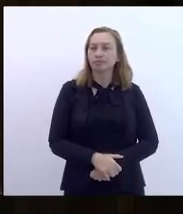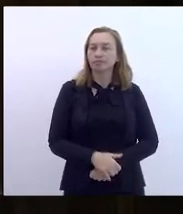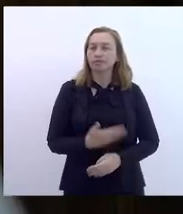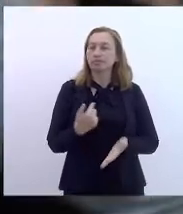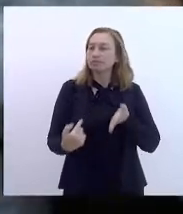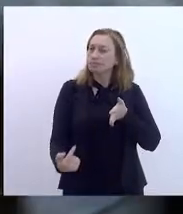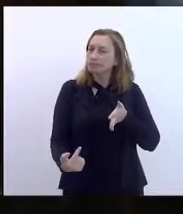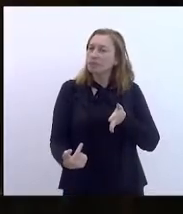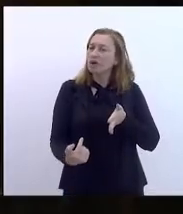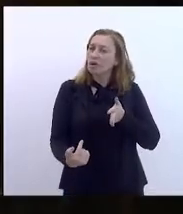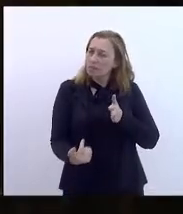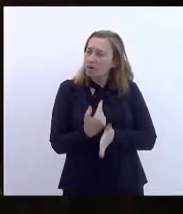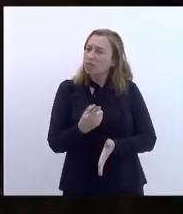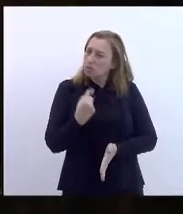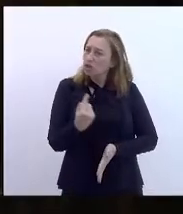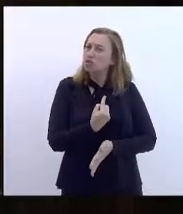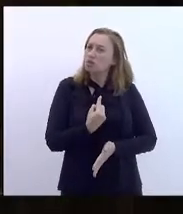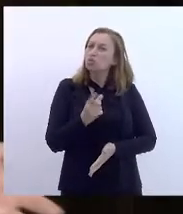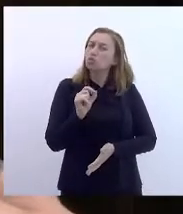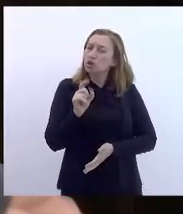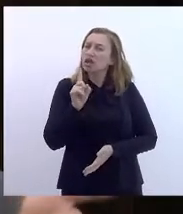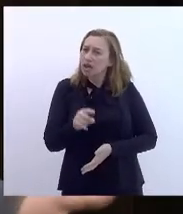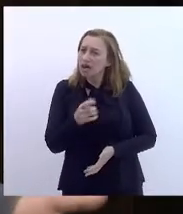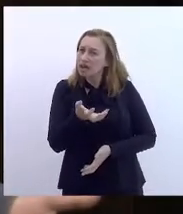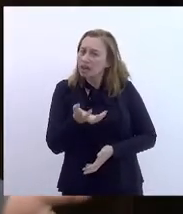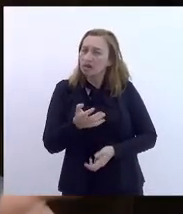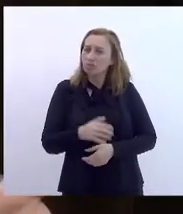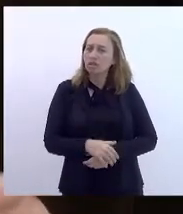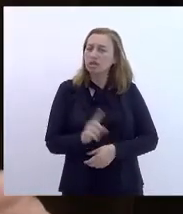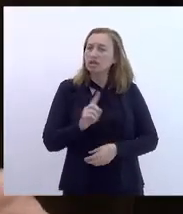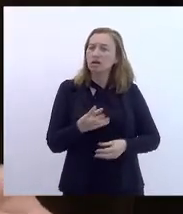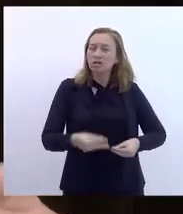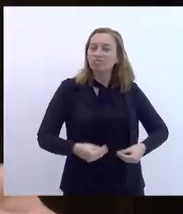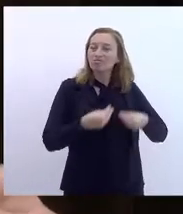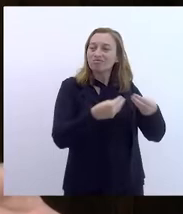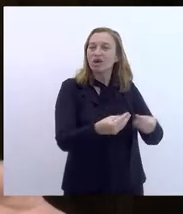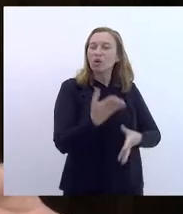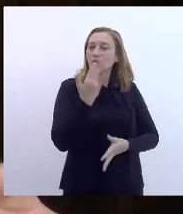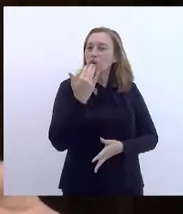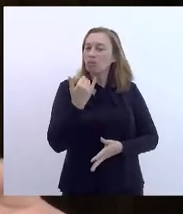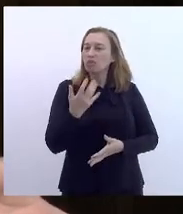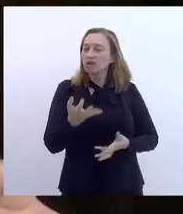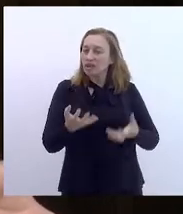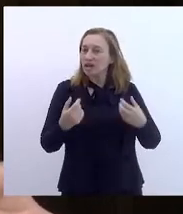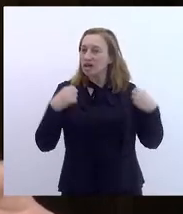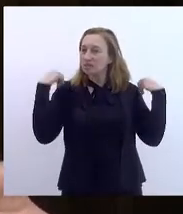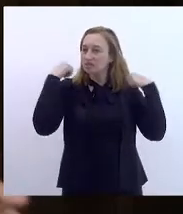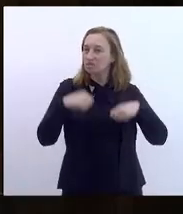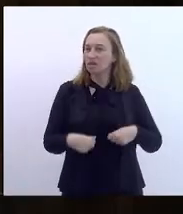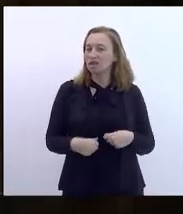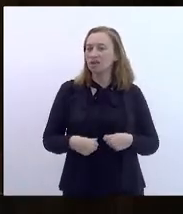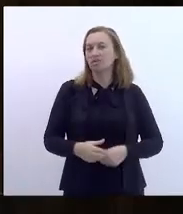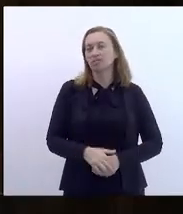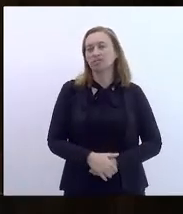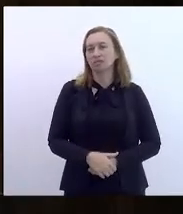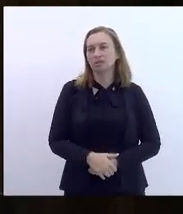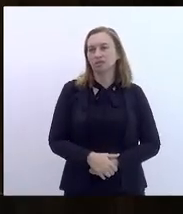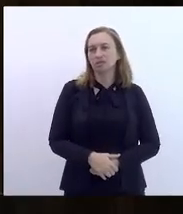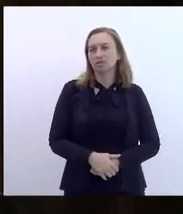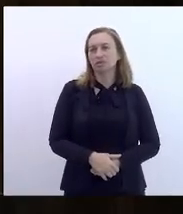pergunte o que é que morador de rua quer e não chega apresentando quentinha porque de repente de que é um casaco é